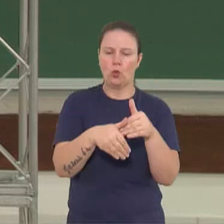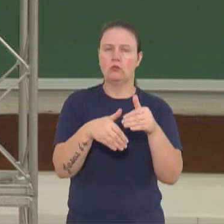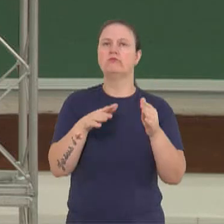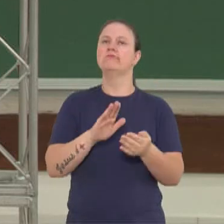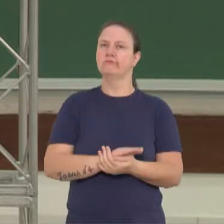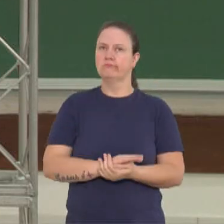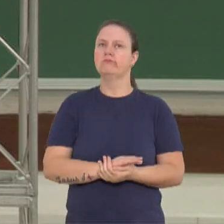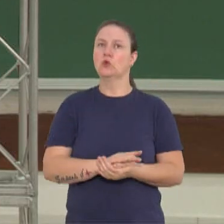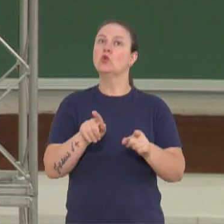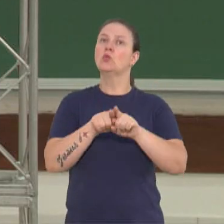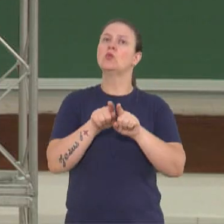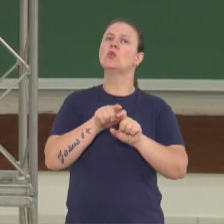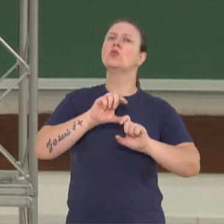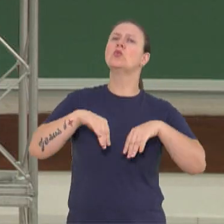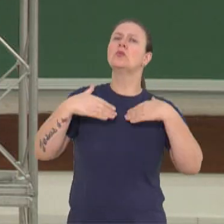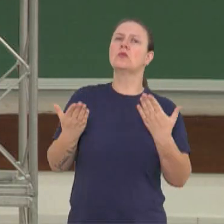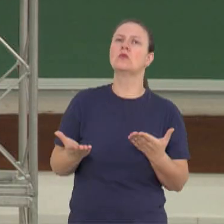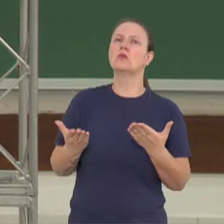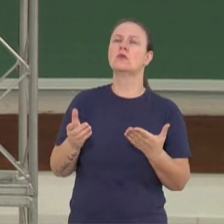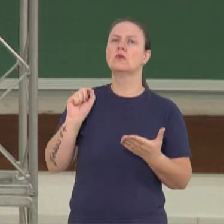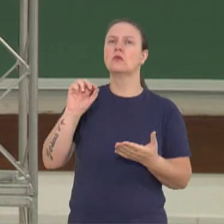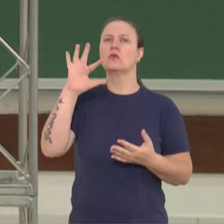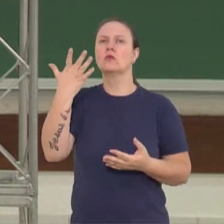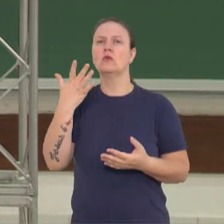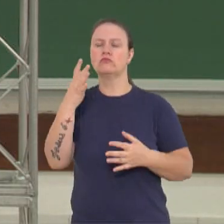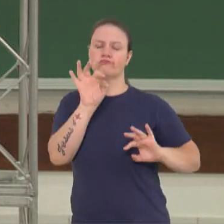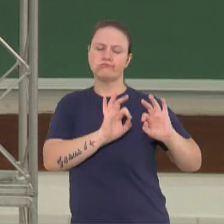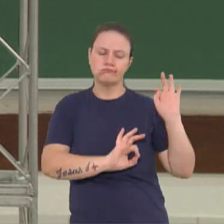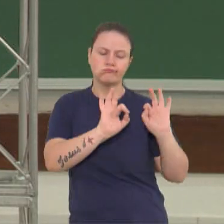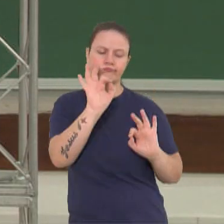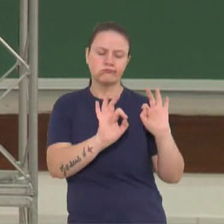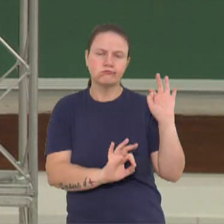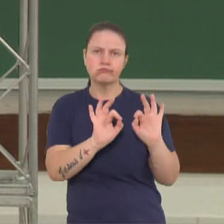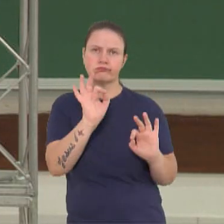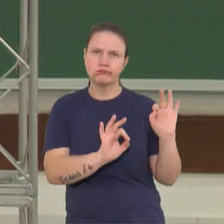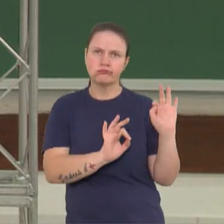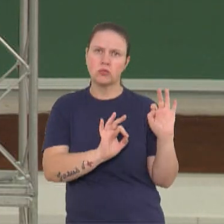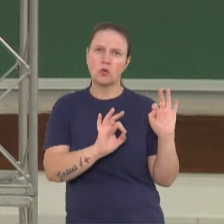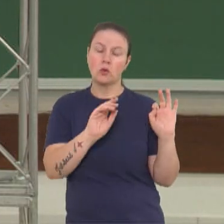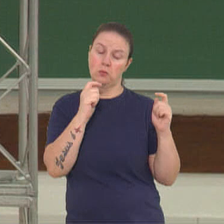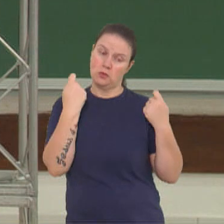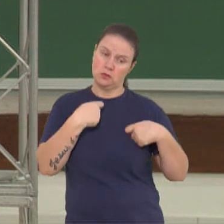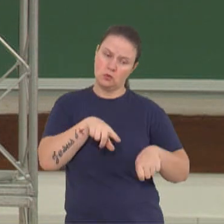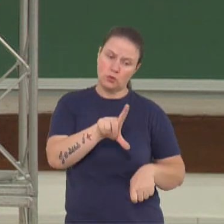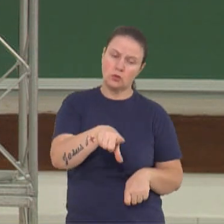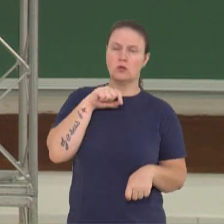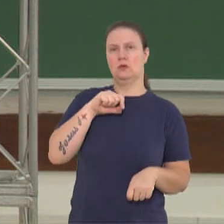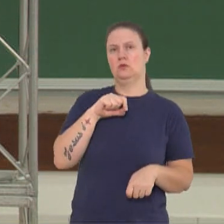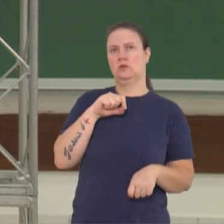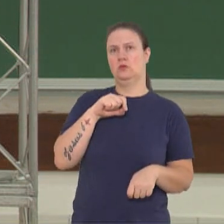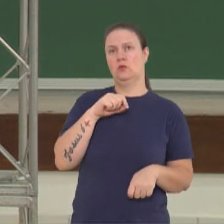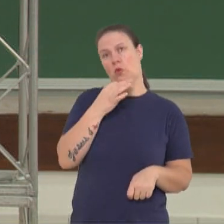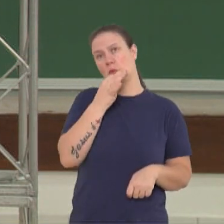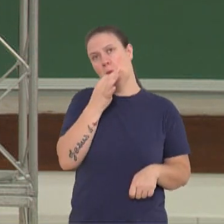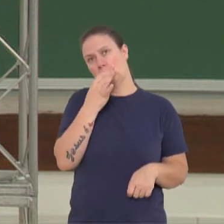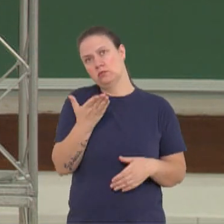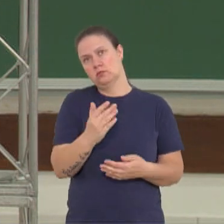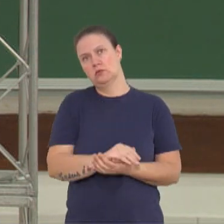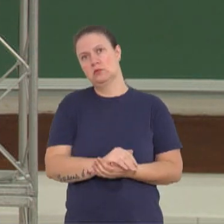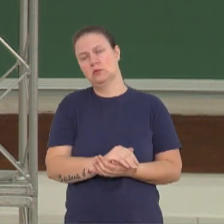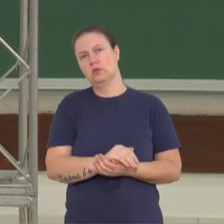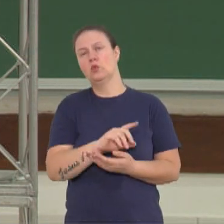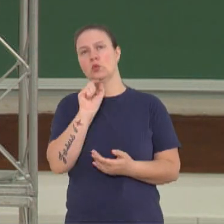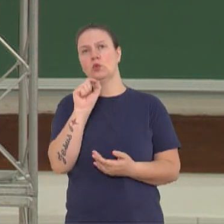Então, o que acontece? Os organizadores da edição têm que optar. Eles fizeram a opção de colocar o